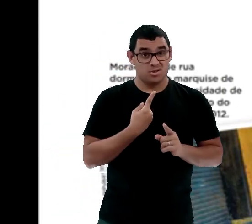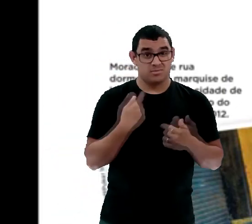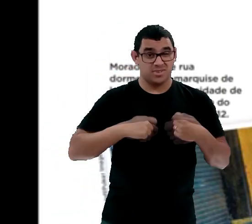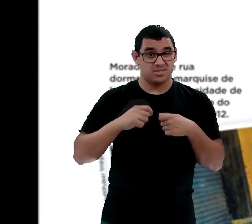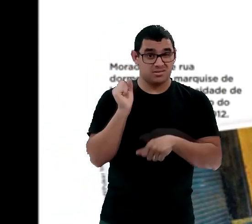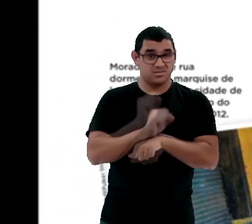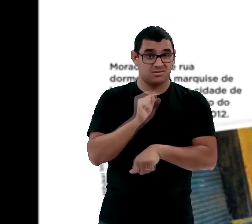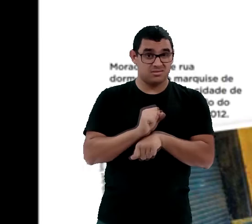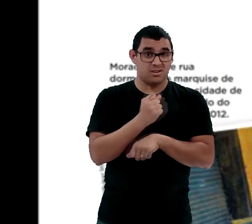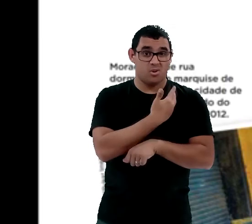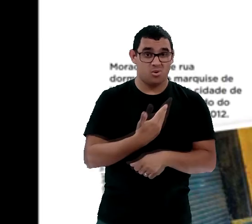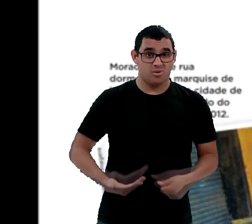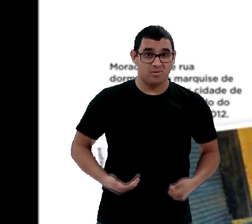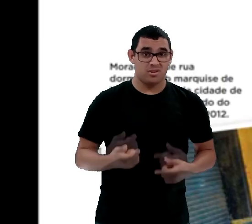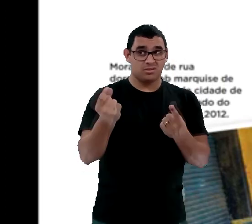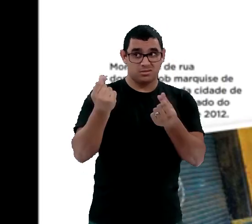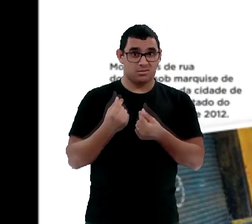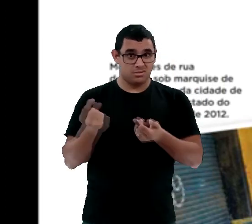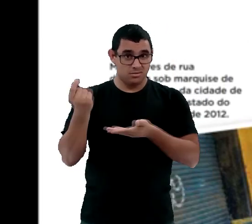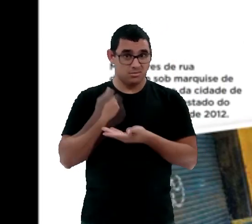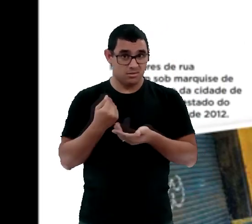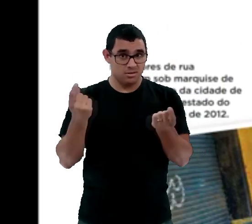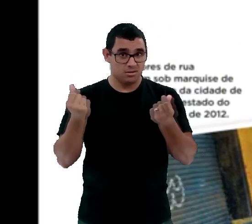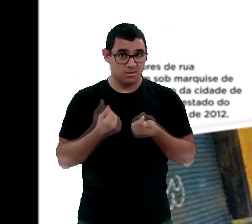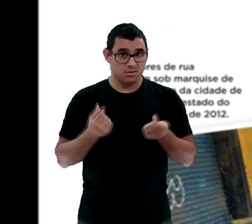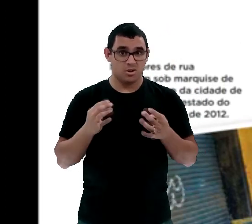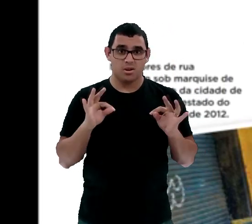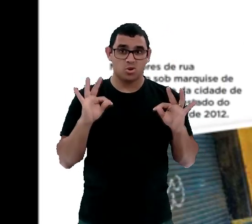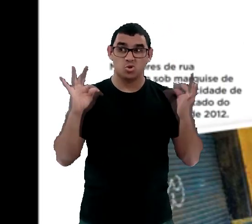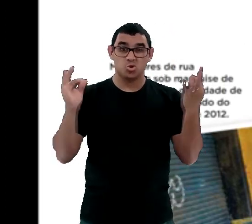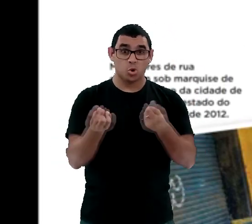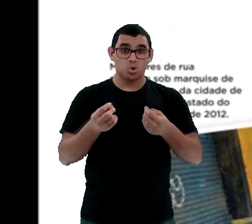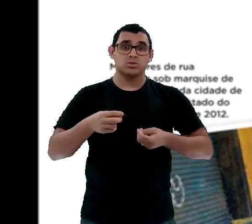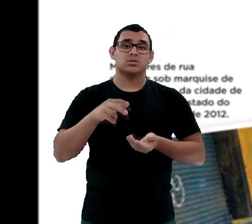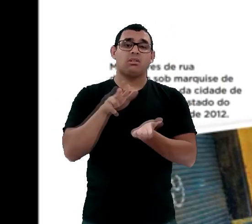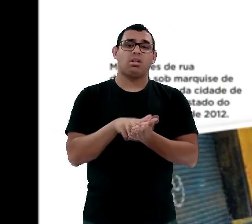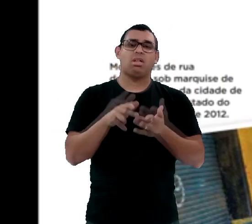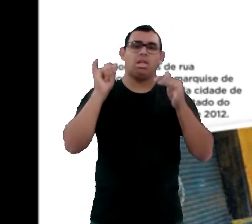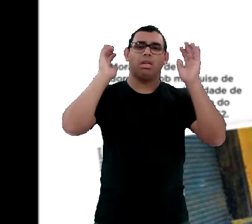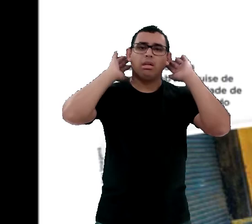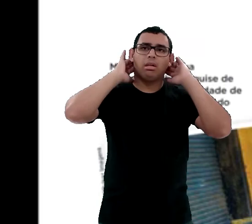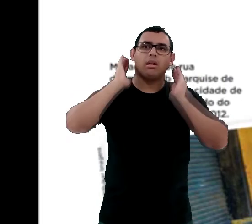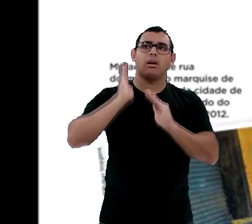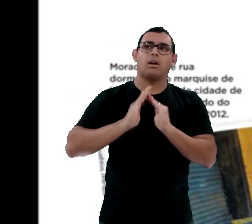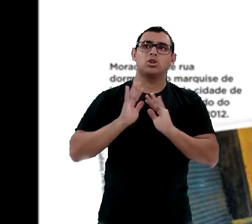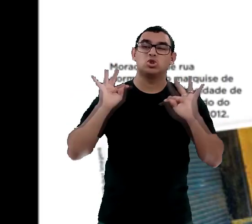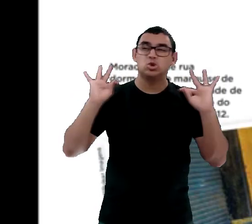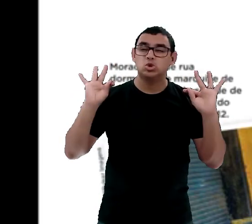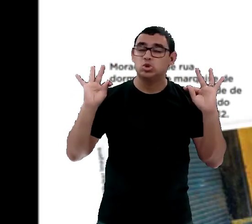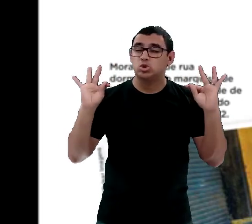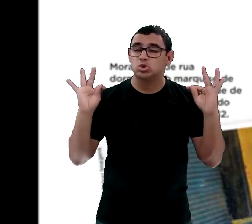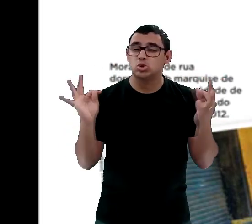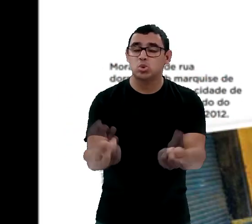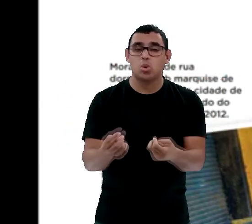do capitalismo. E o que estamos fazendo para melhorar a nossa vida? Esperar apenas a ajuda do governo, esperar